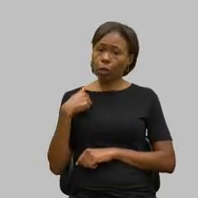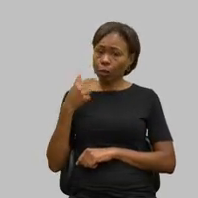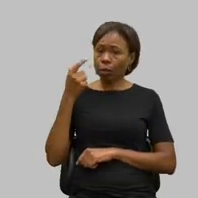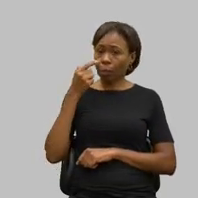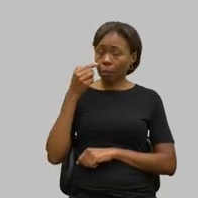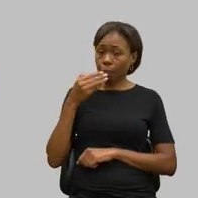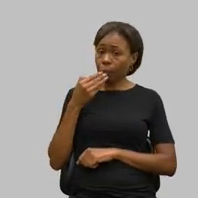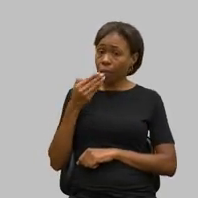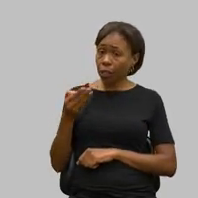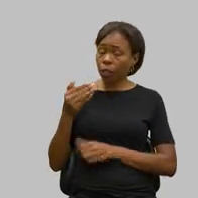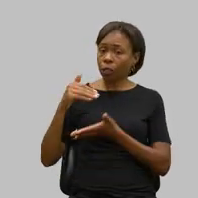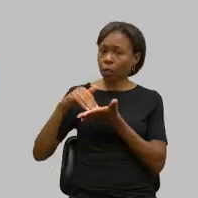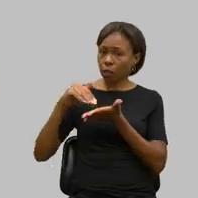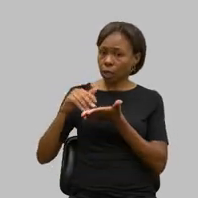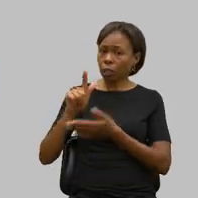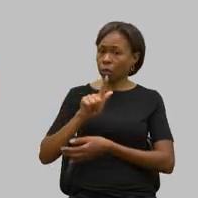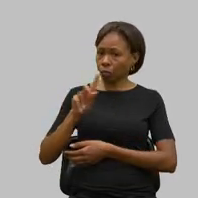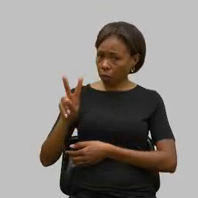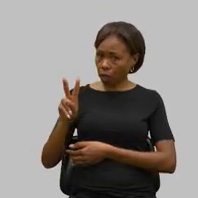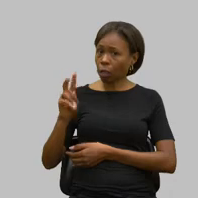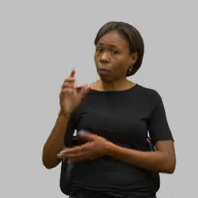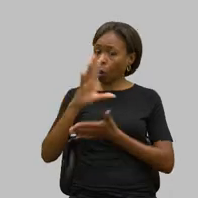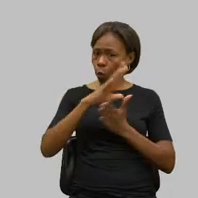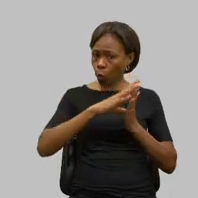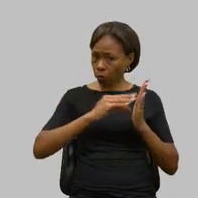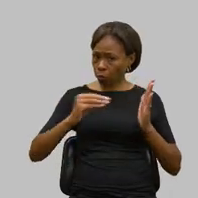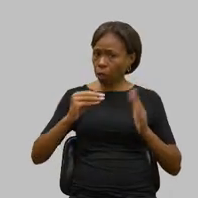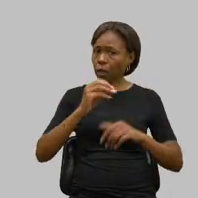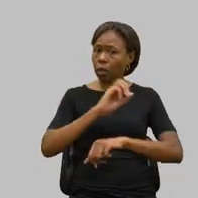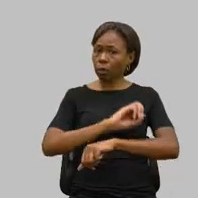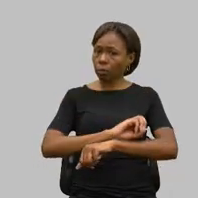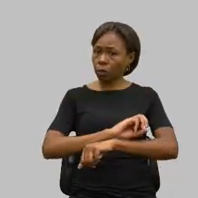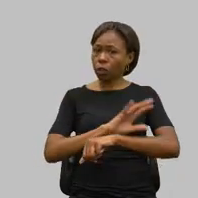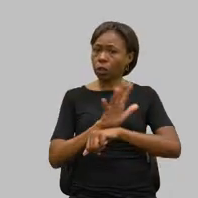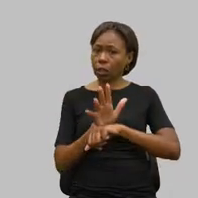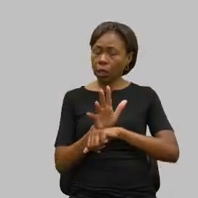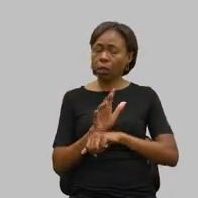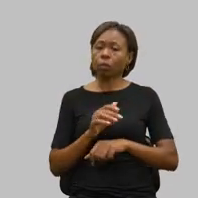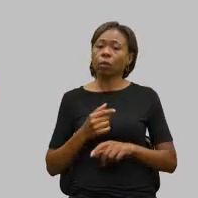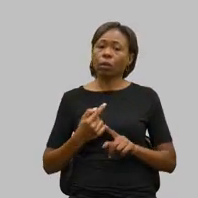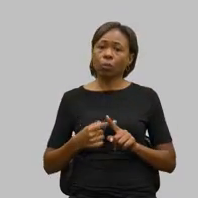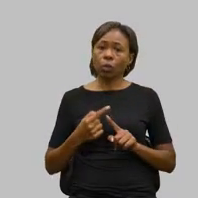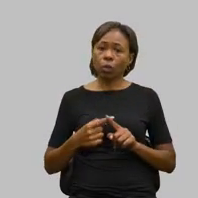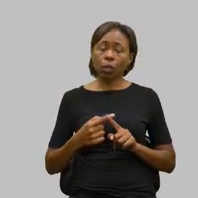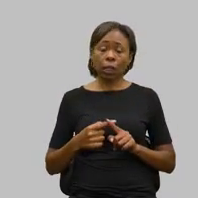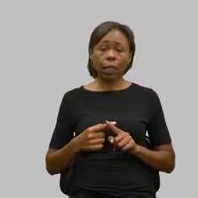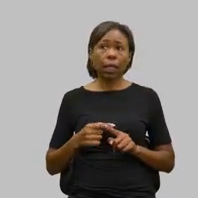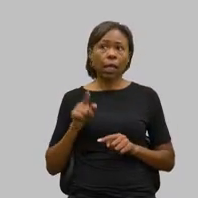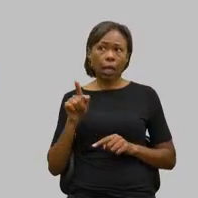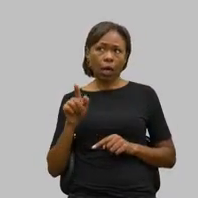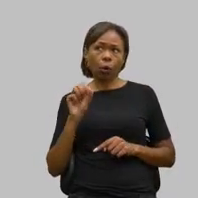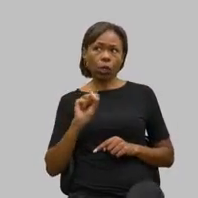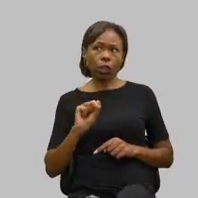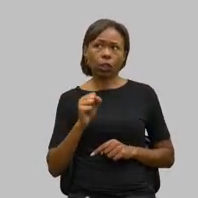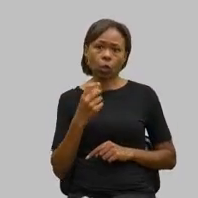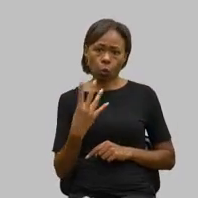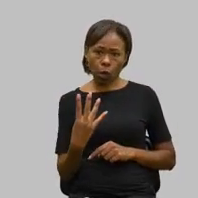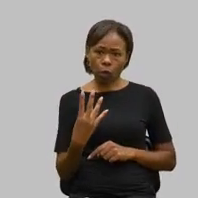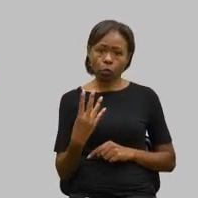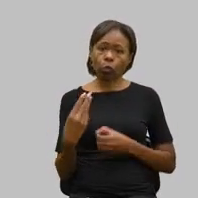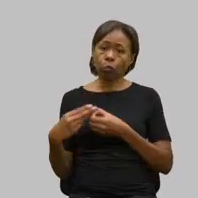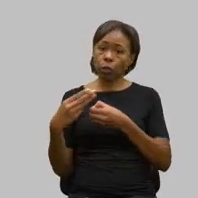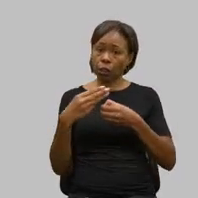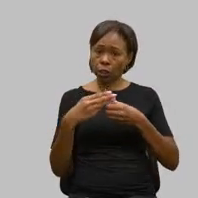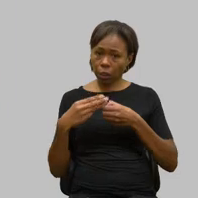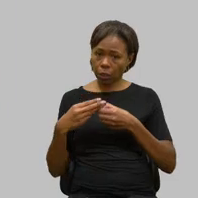em Montes Claros, para a gente poder conseguir fazer isso lá em GV e toda a região lá, são 84 municípios que são atendidos além do governador Valadares.